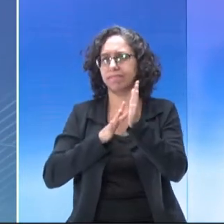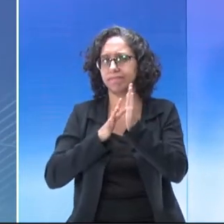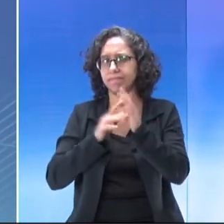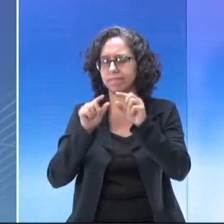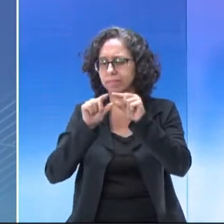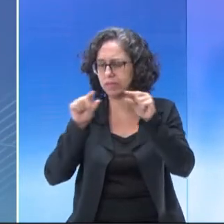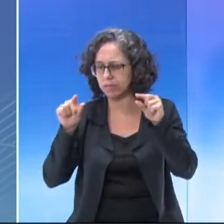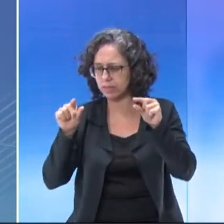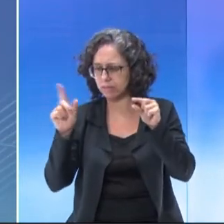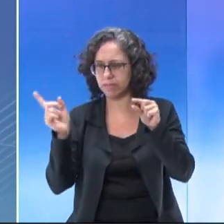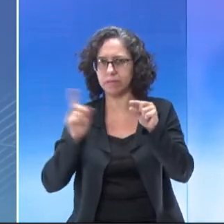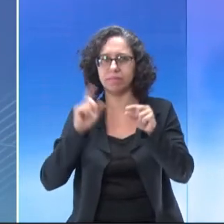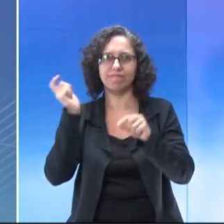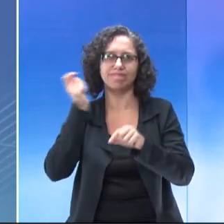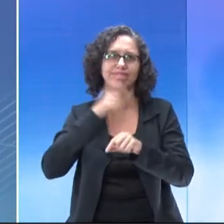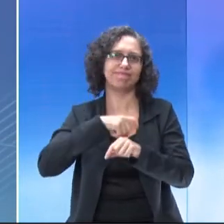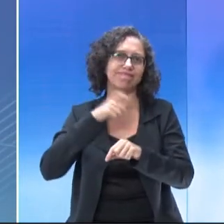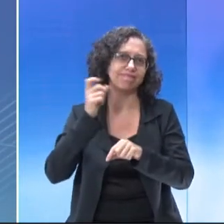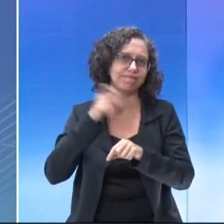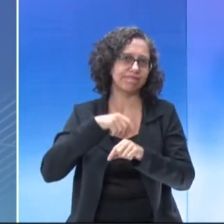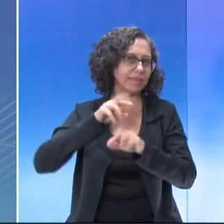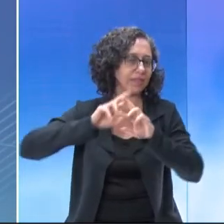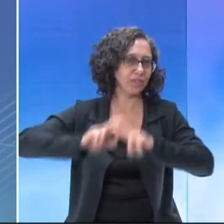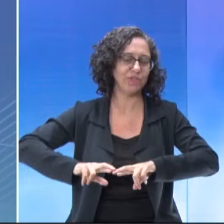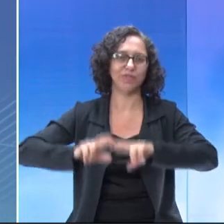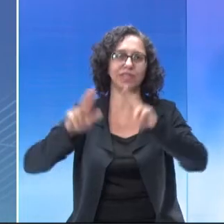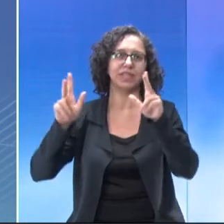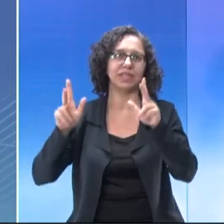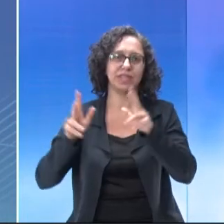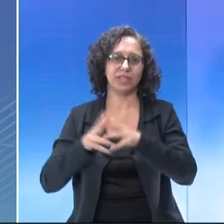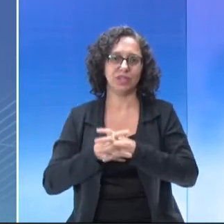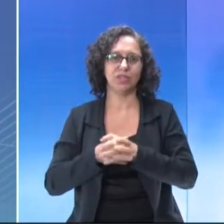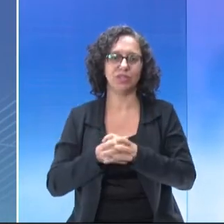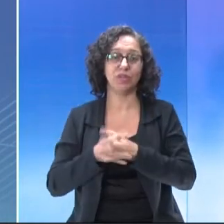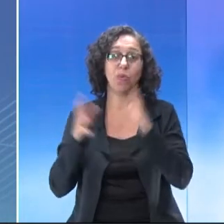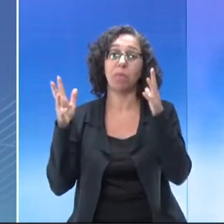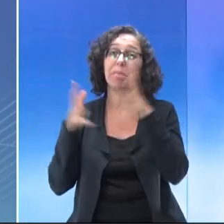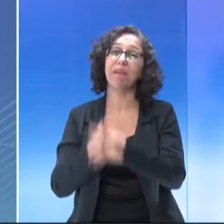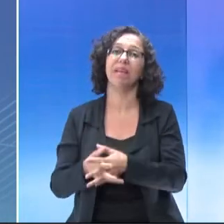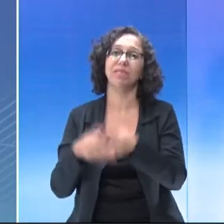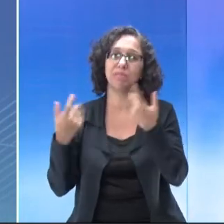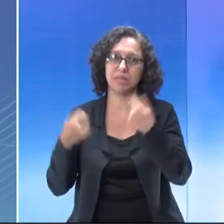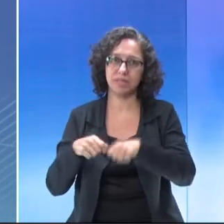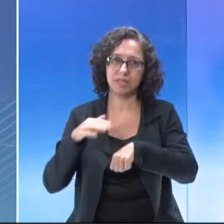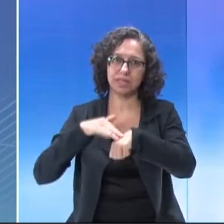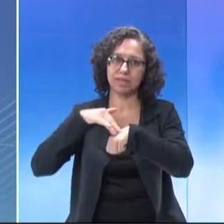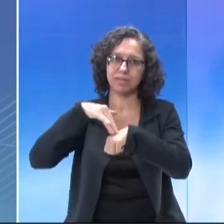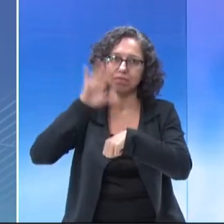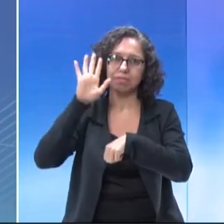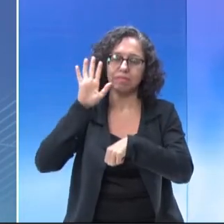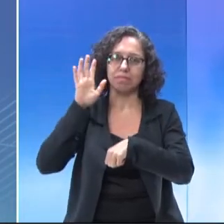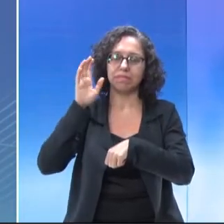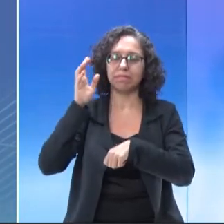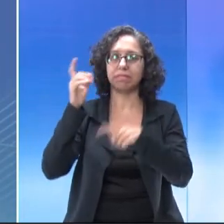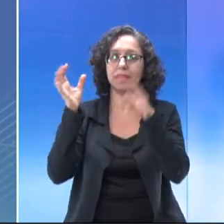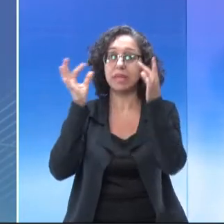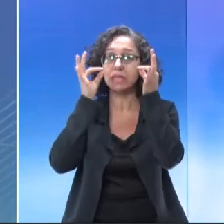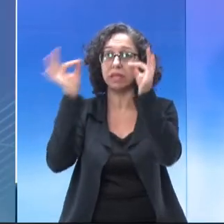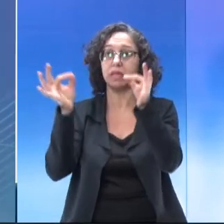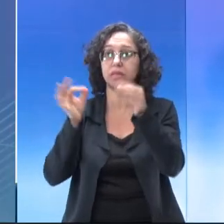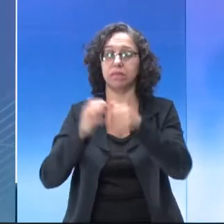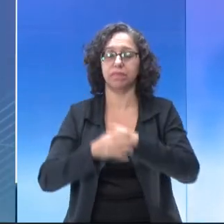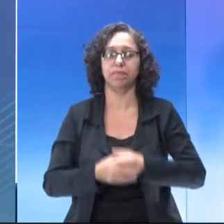que as questões de vestibulares, elas são mais complexas nesse sentido de ter mais atenção. Então, vamos dar